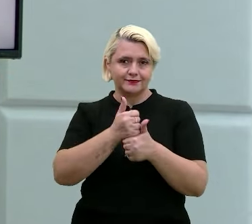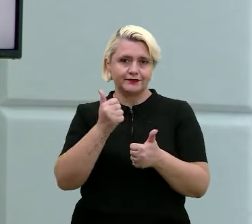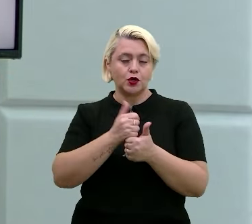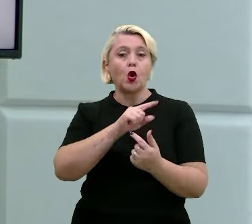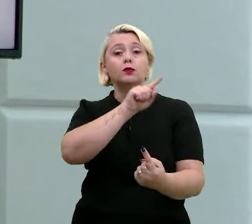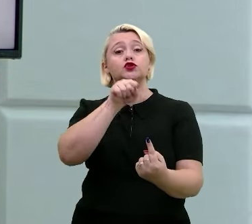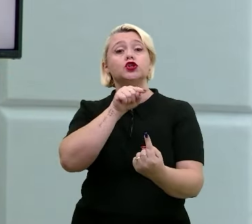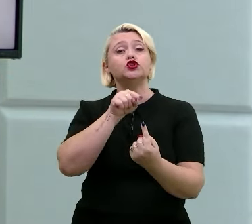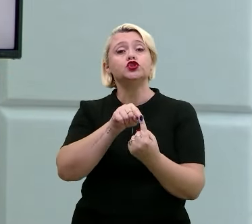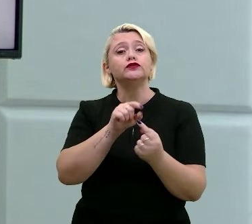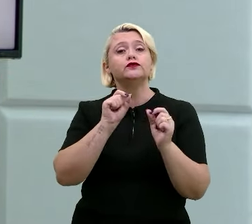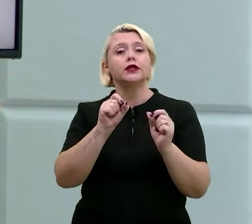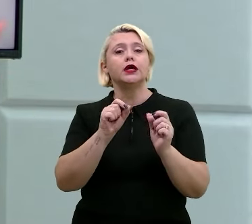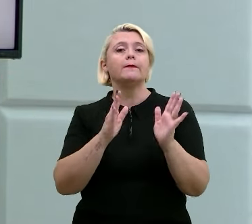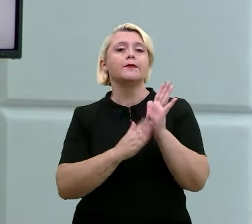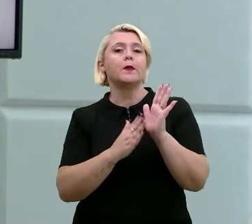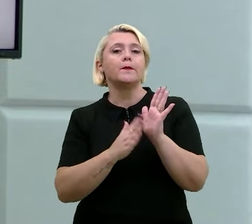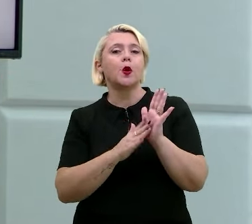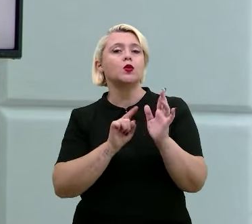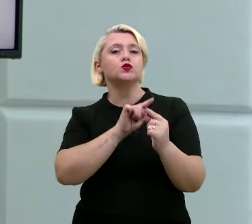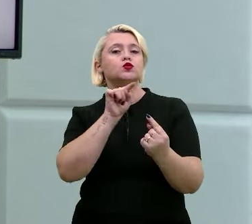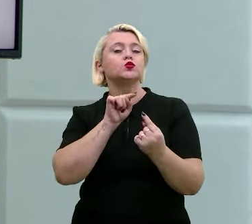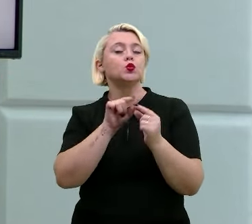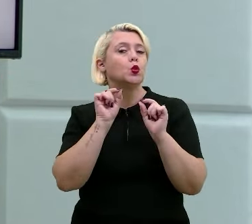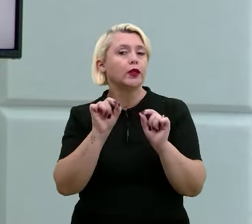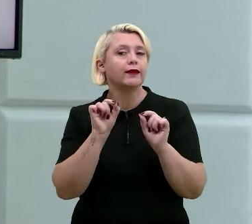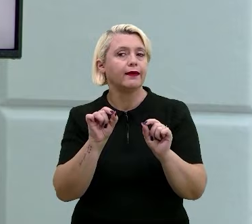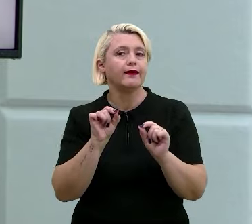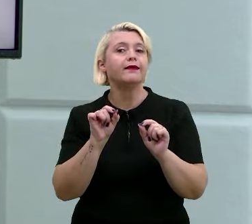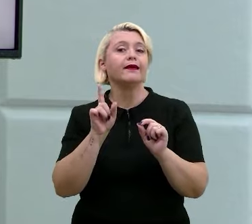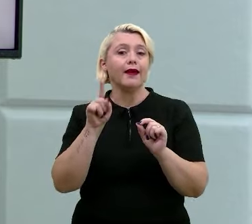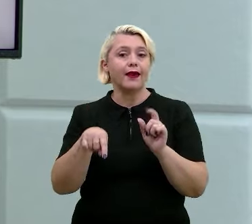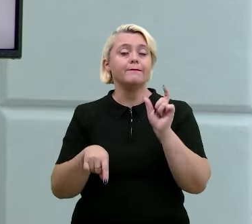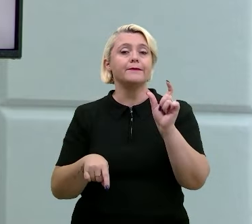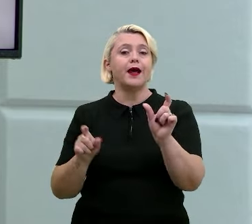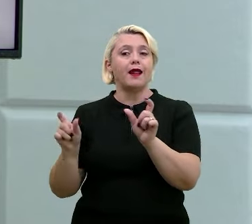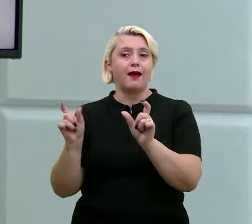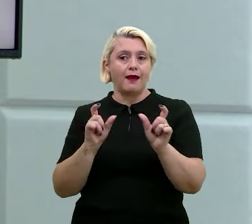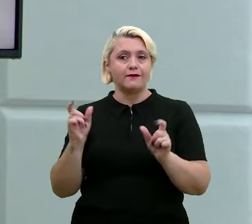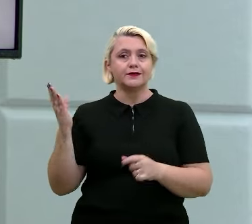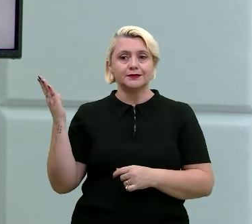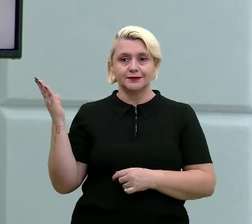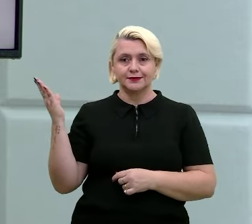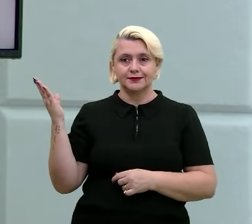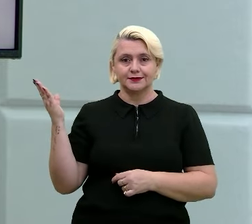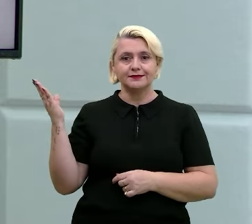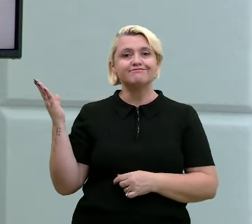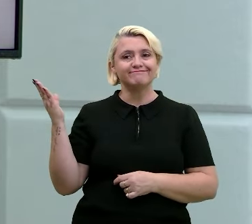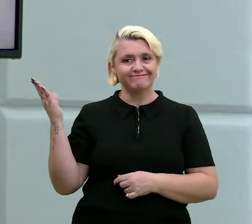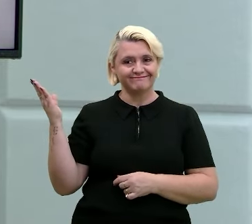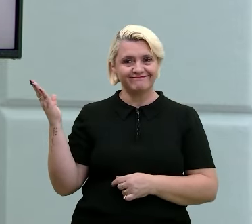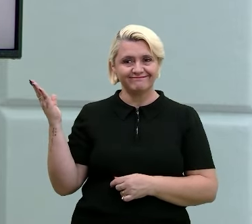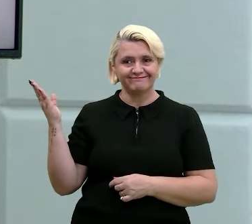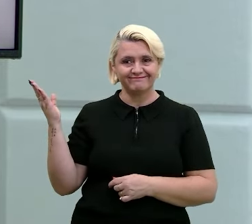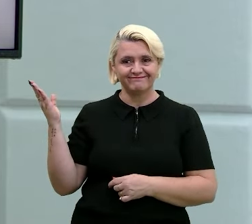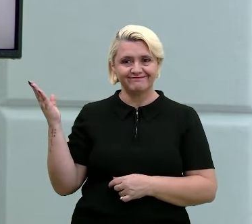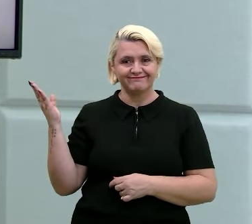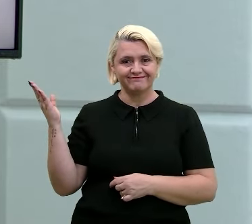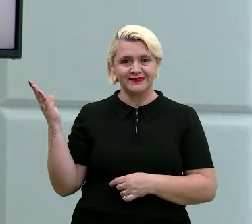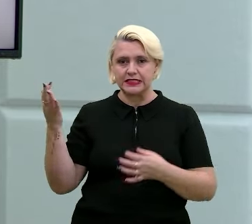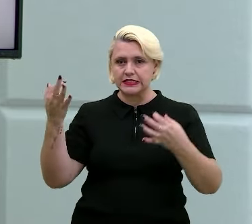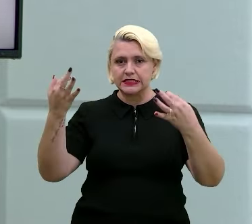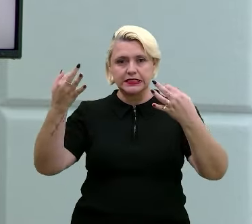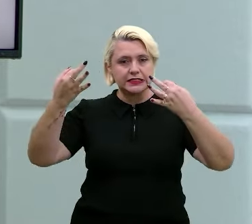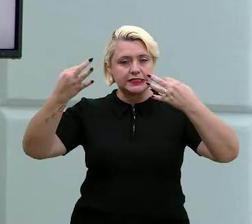de, com o propósito de, e são palavrinhas que. Essas aqui, com